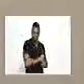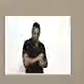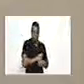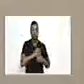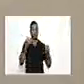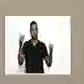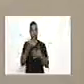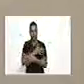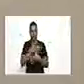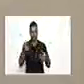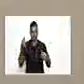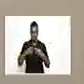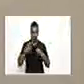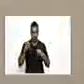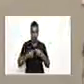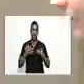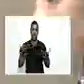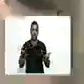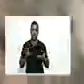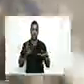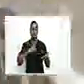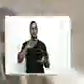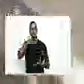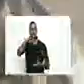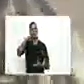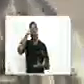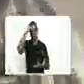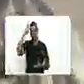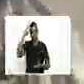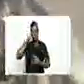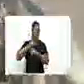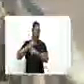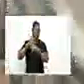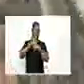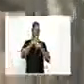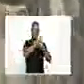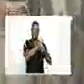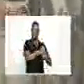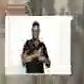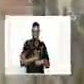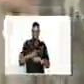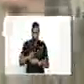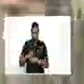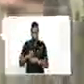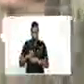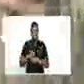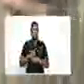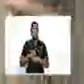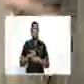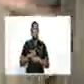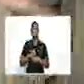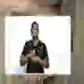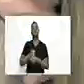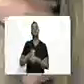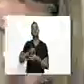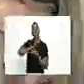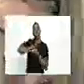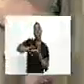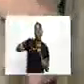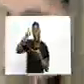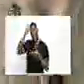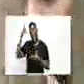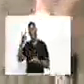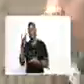da cidade hoje nós temos mais ou menos 15 pessoas varrendo a cidade e o resto que sobra 20 e poucas